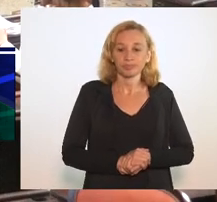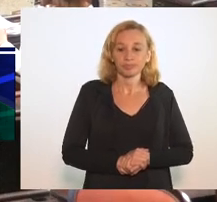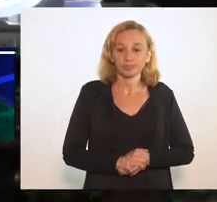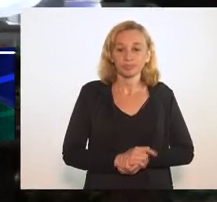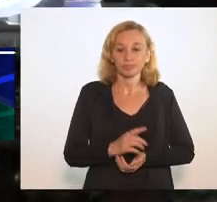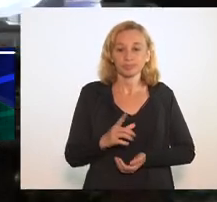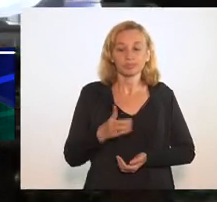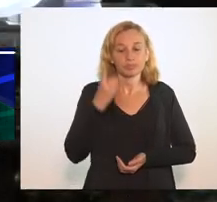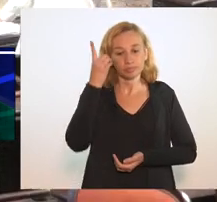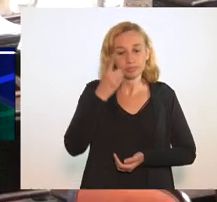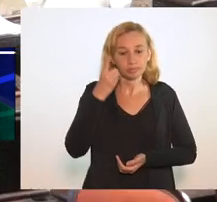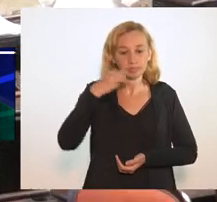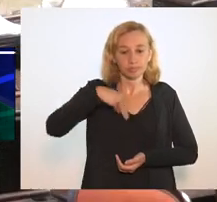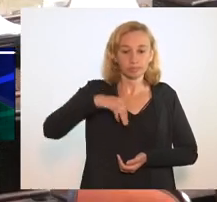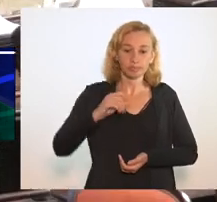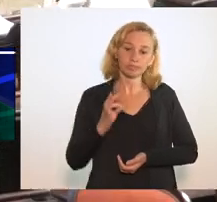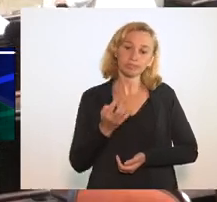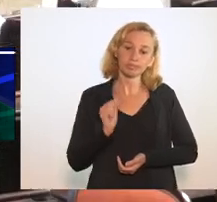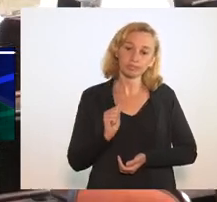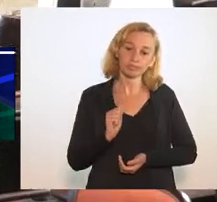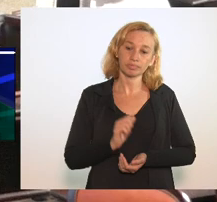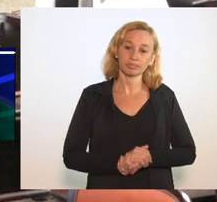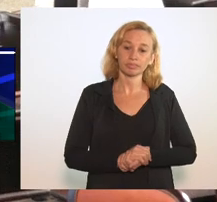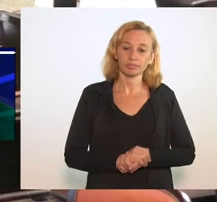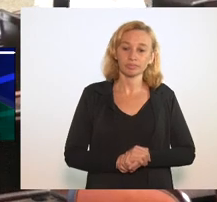Deputada Marta.